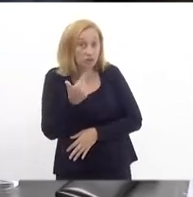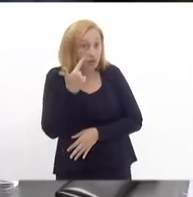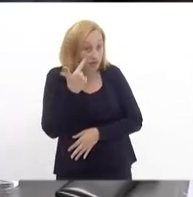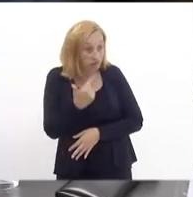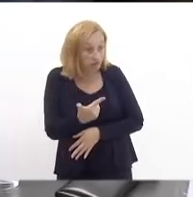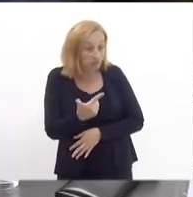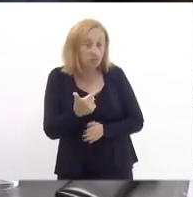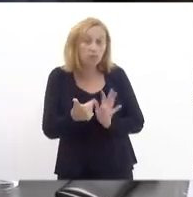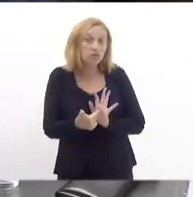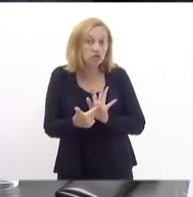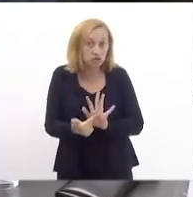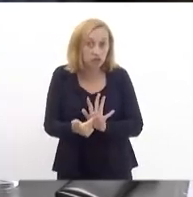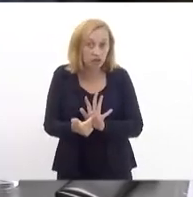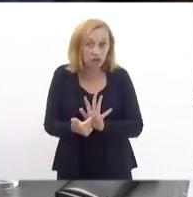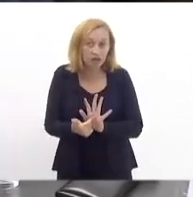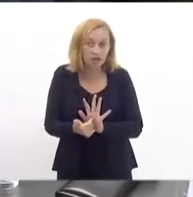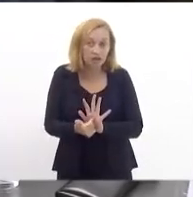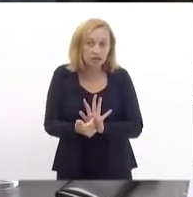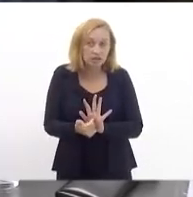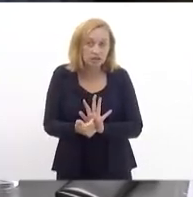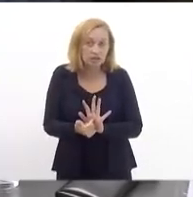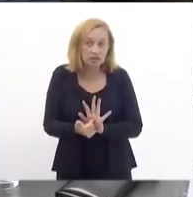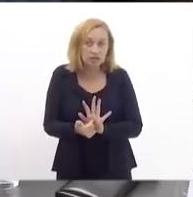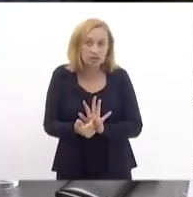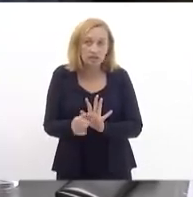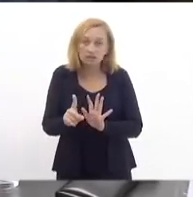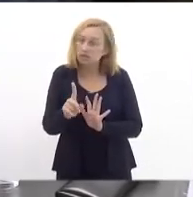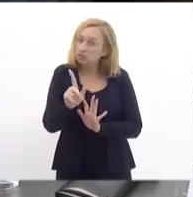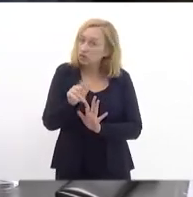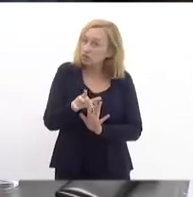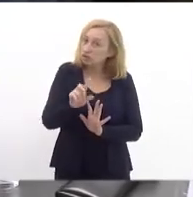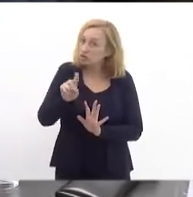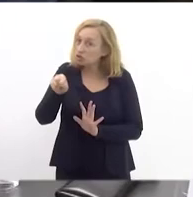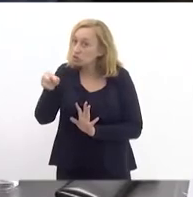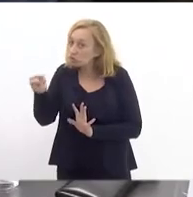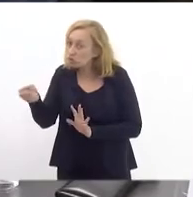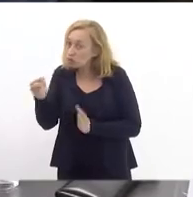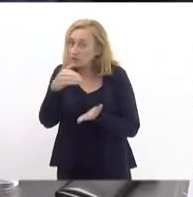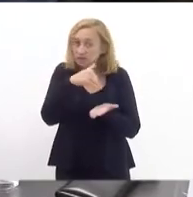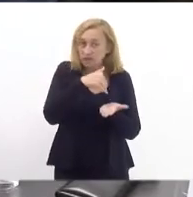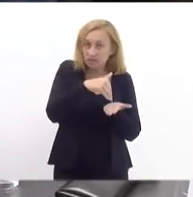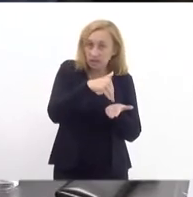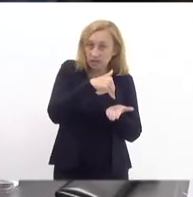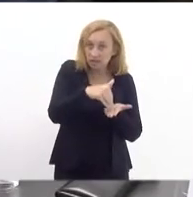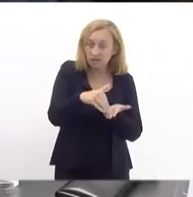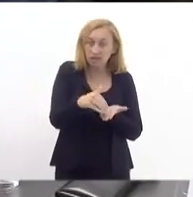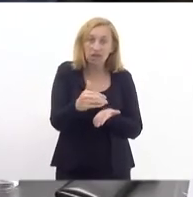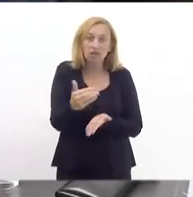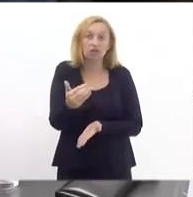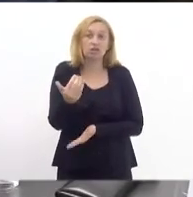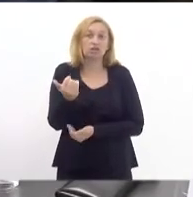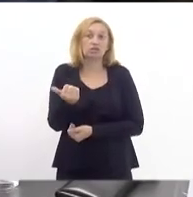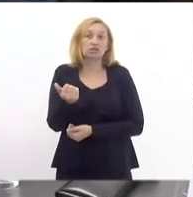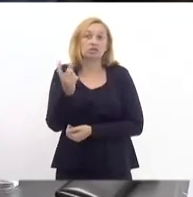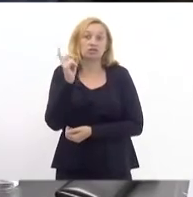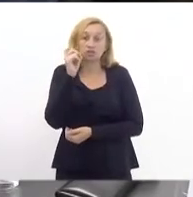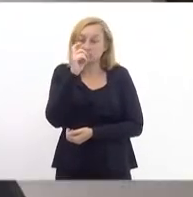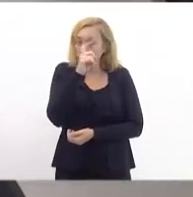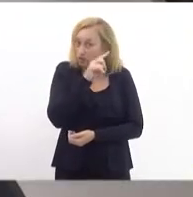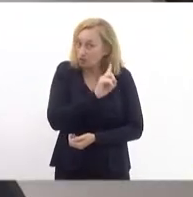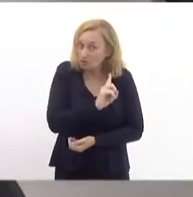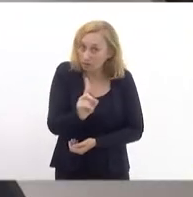demonstrar, né, que, não diferente de outras secretarias, raras não ocorreram